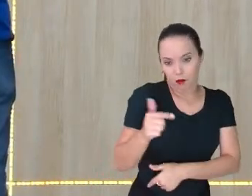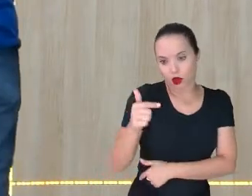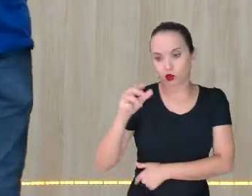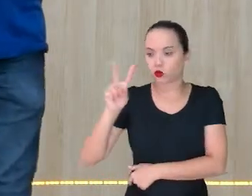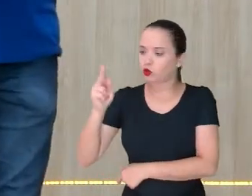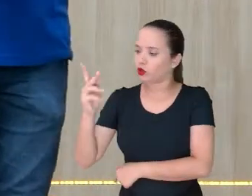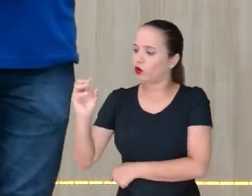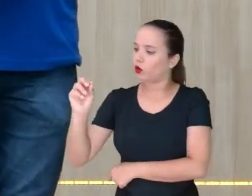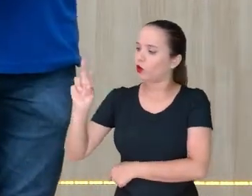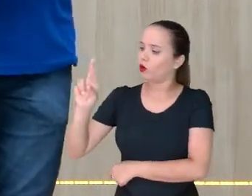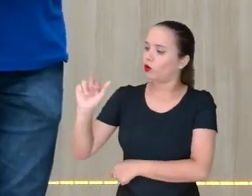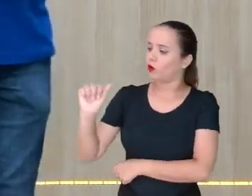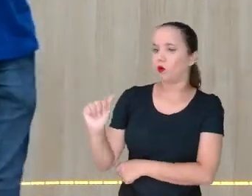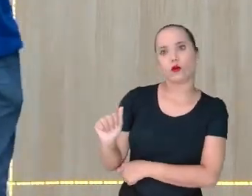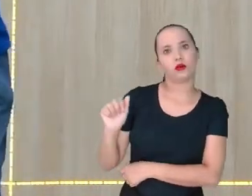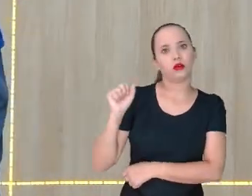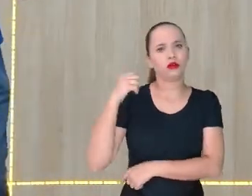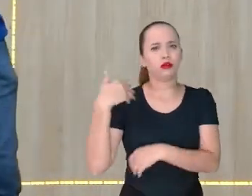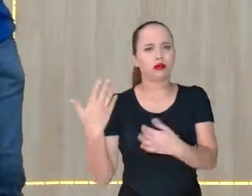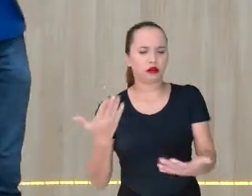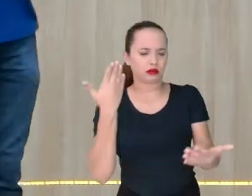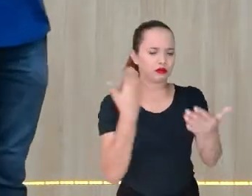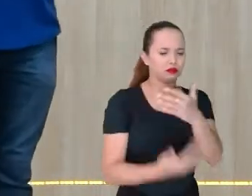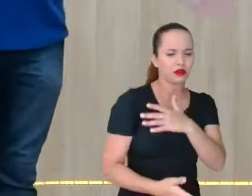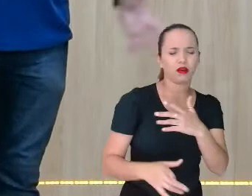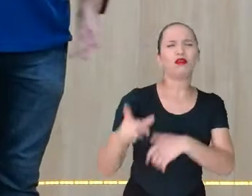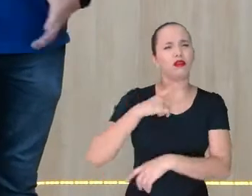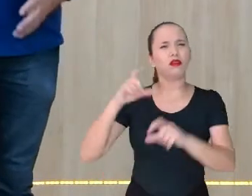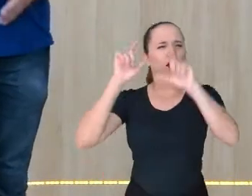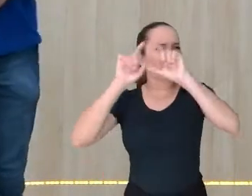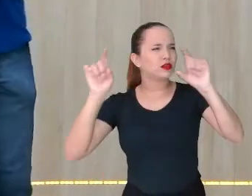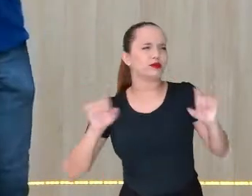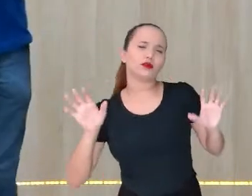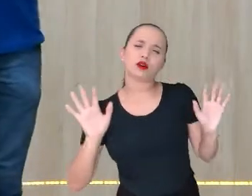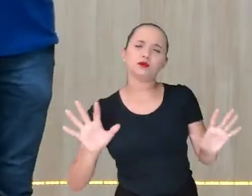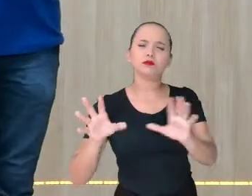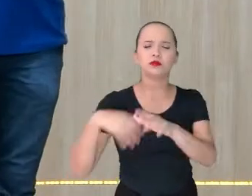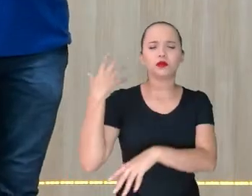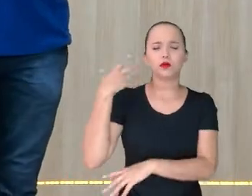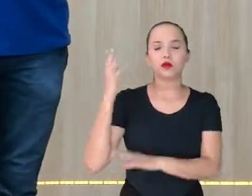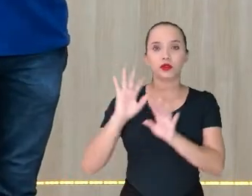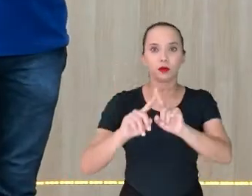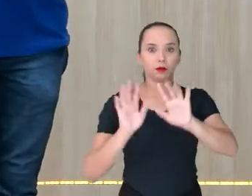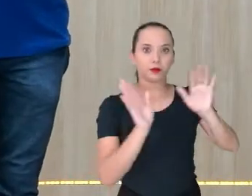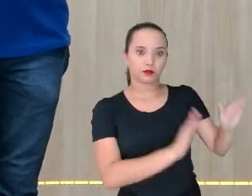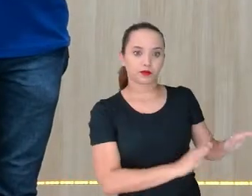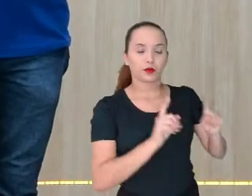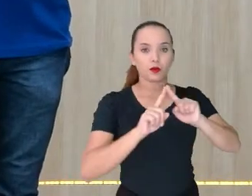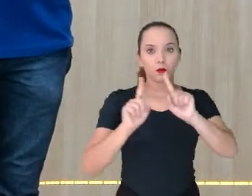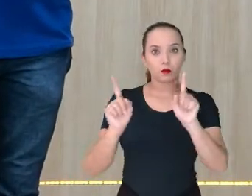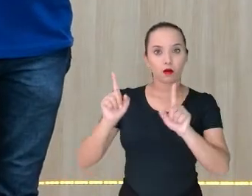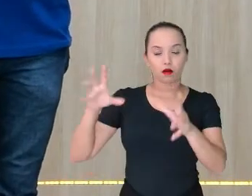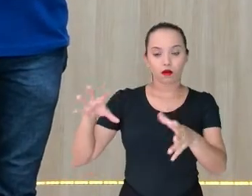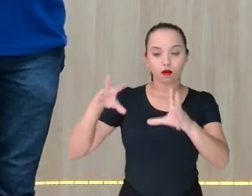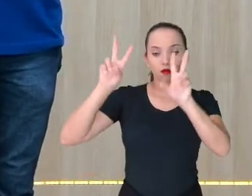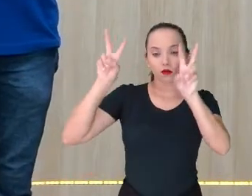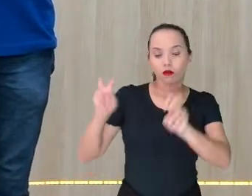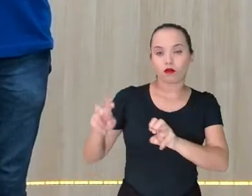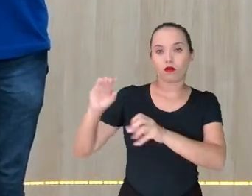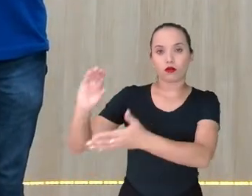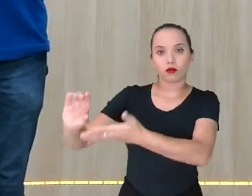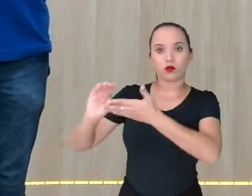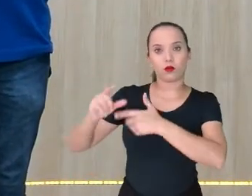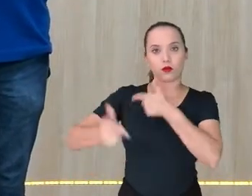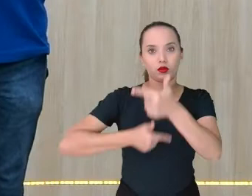sua honra se perde, né? E aí tem umas frases aí dessa música. Mas quando a gente fala, por exemplo, economia e trabalho,